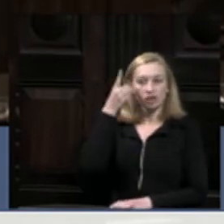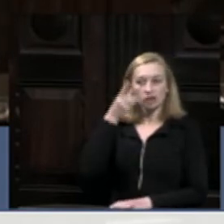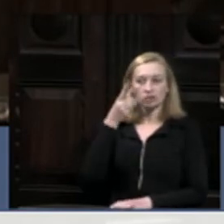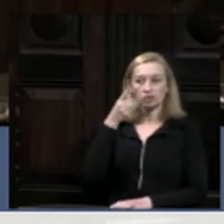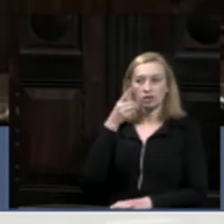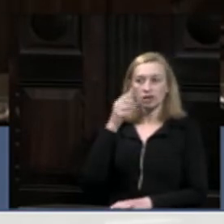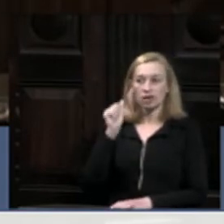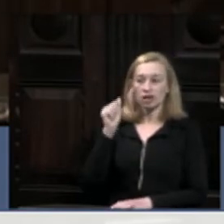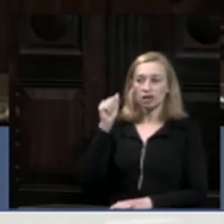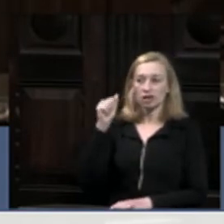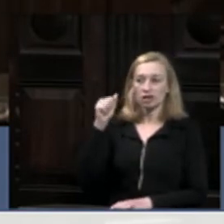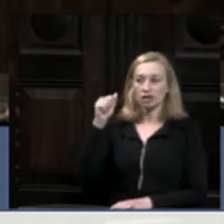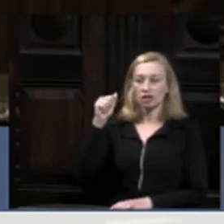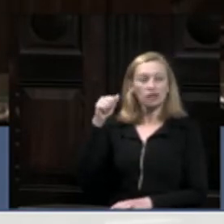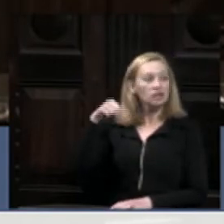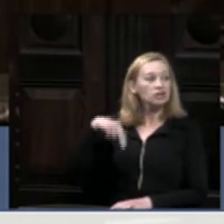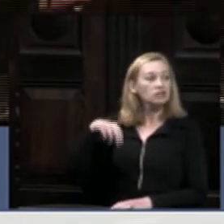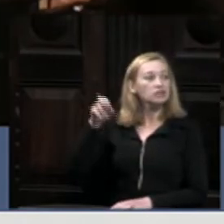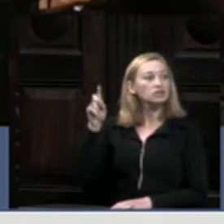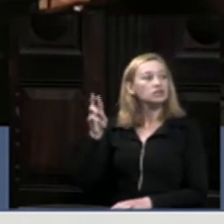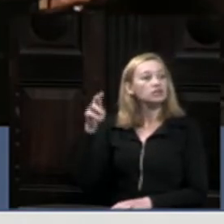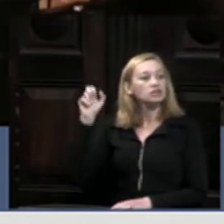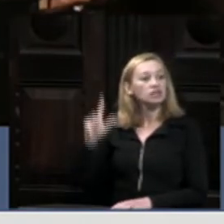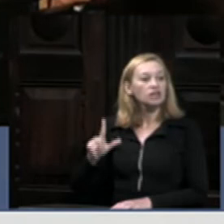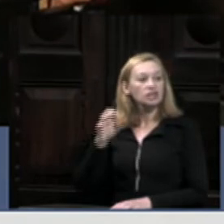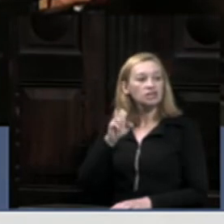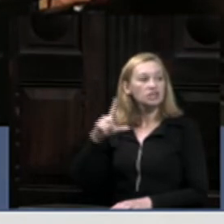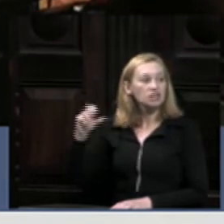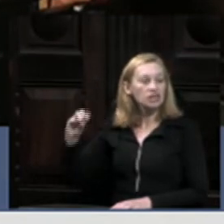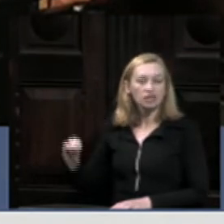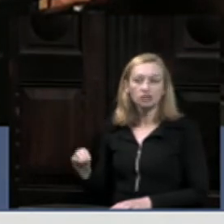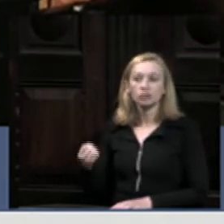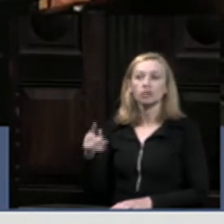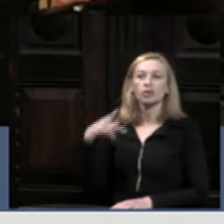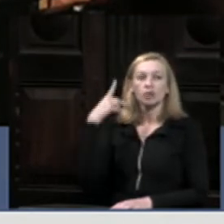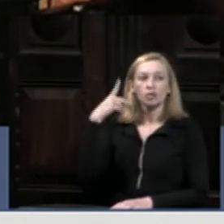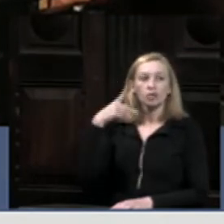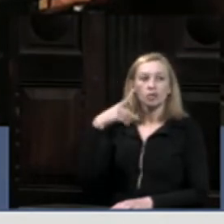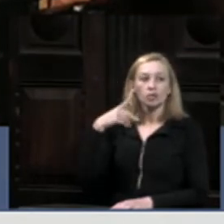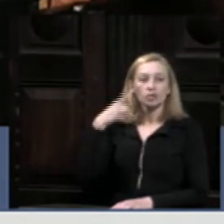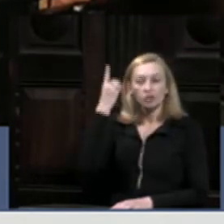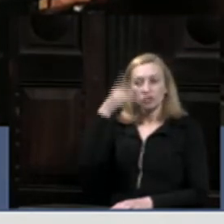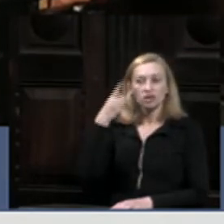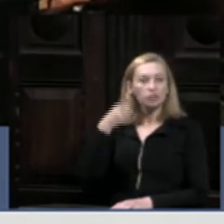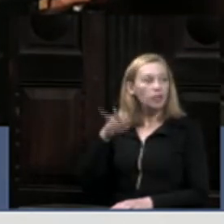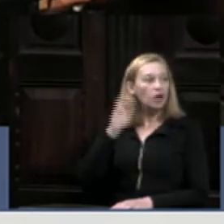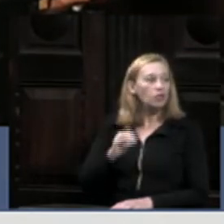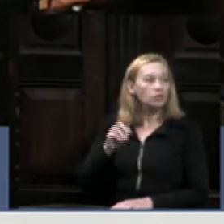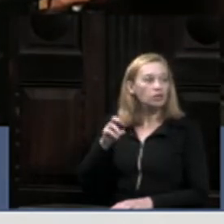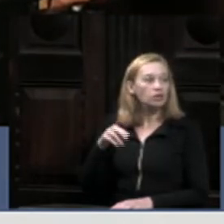Siciliano, deputado Paulo Ramos e deputado Valdec